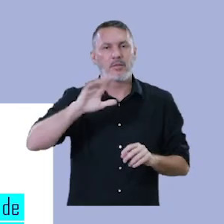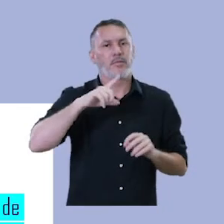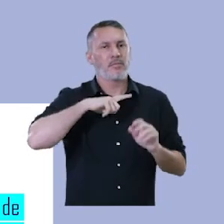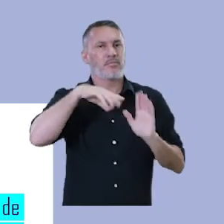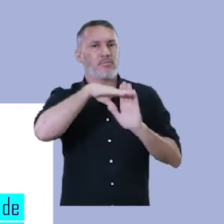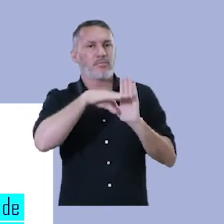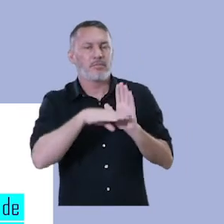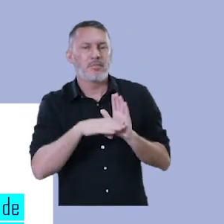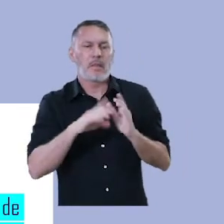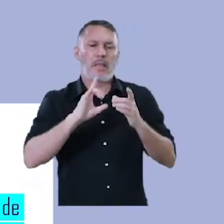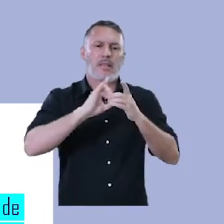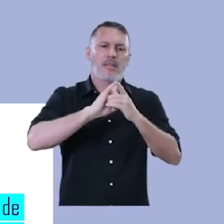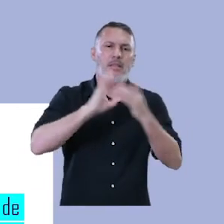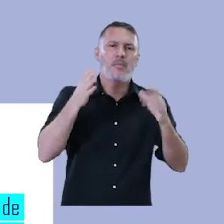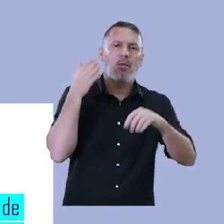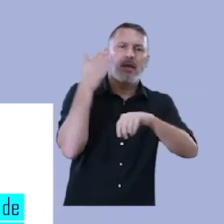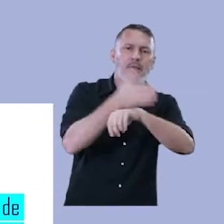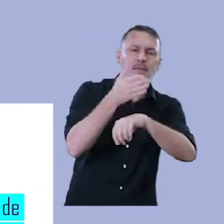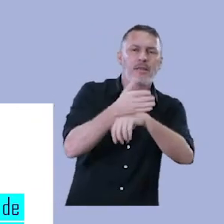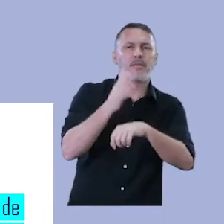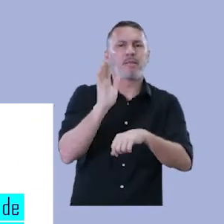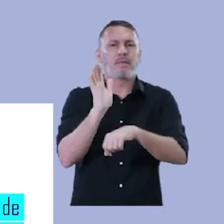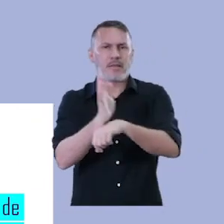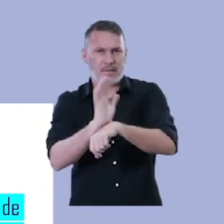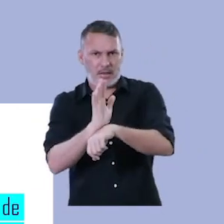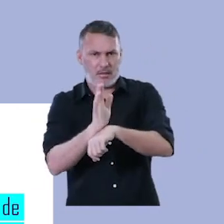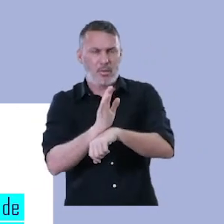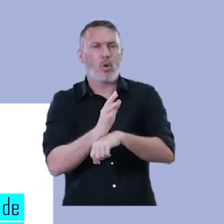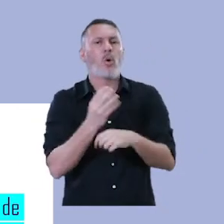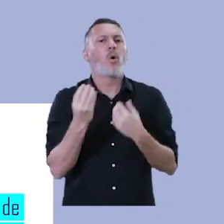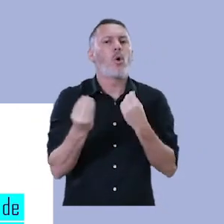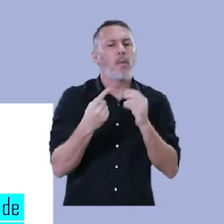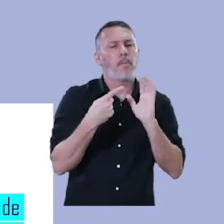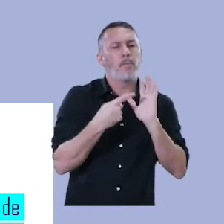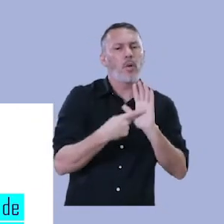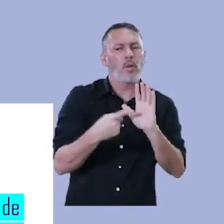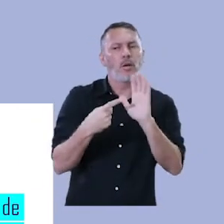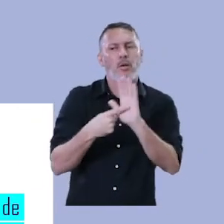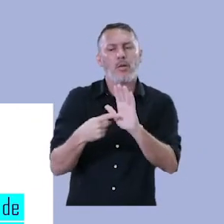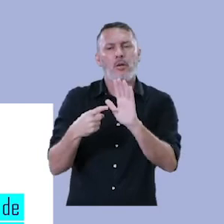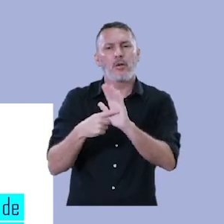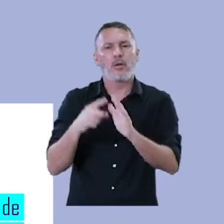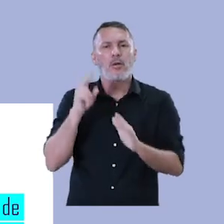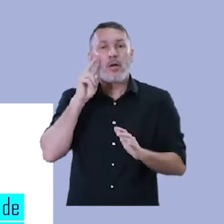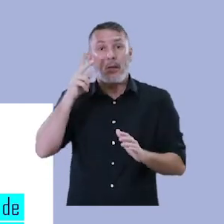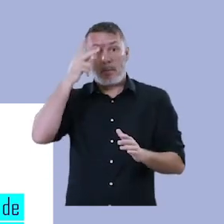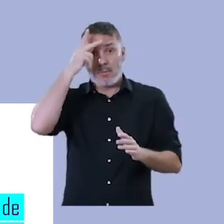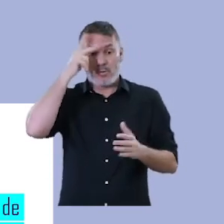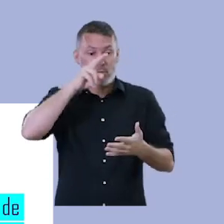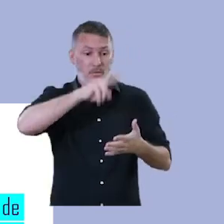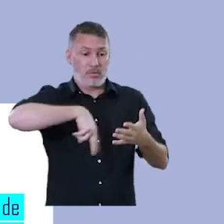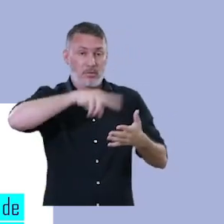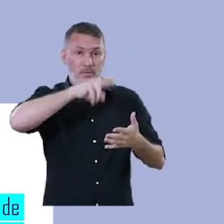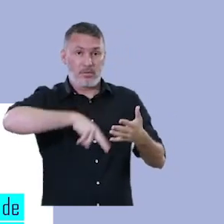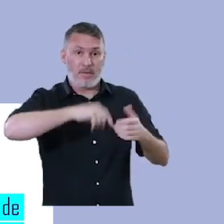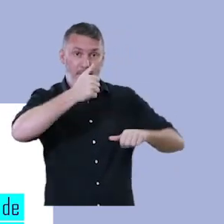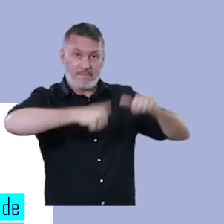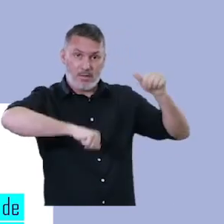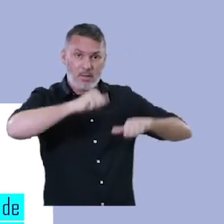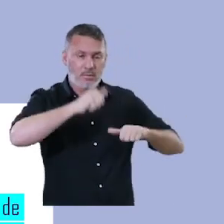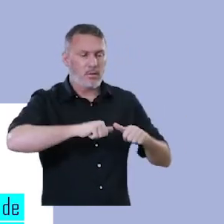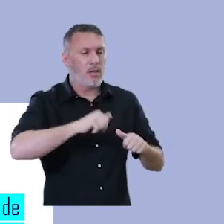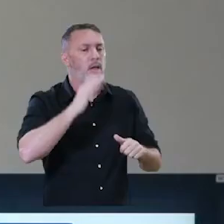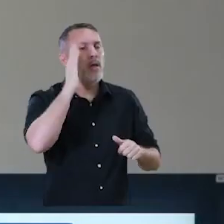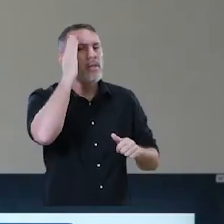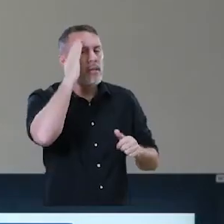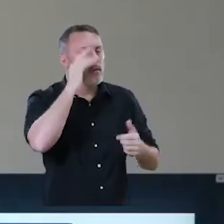história fictícia. A questão da democratização do acesso ao cinema, ele vai mostrando isso aí para o corretor. O que